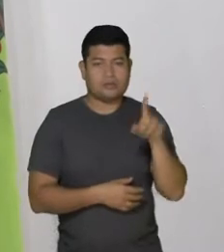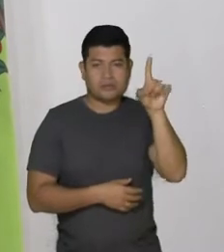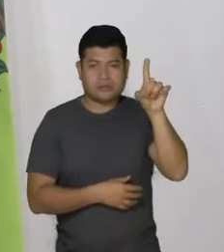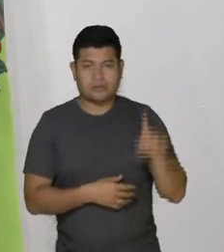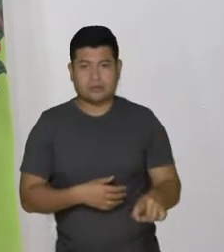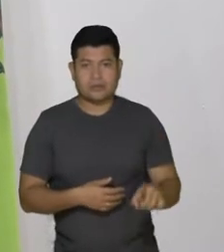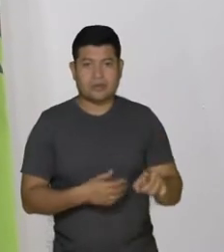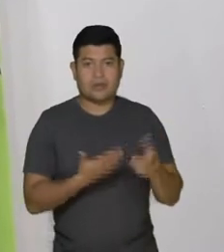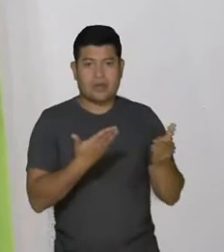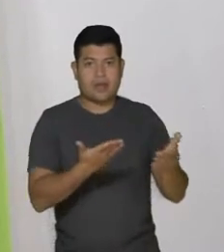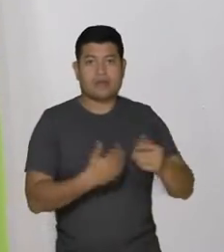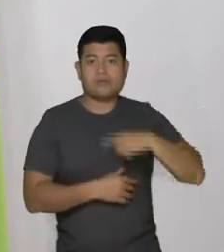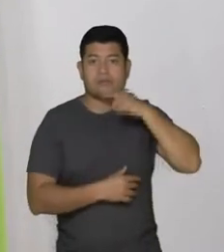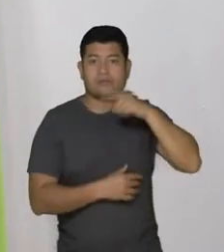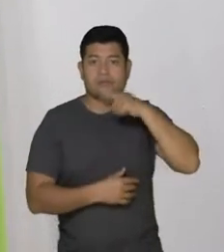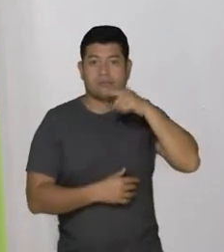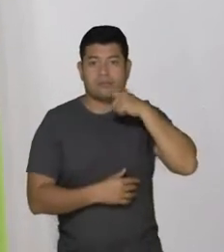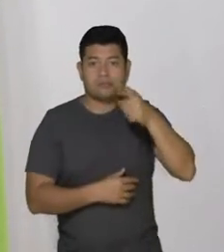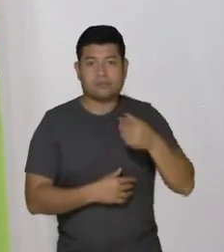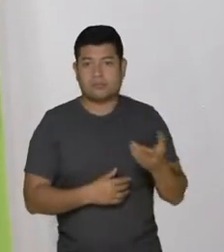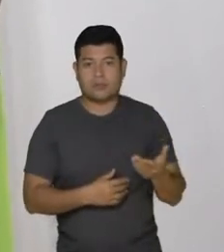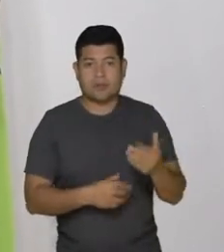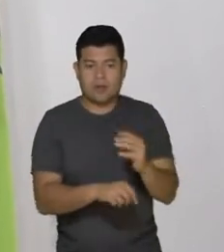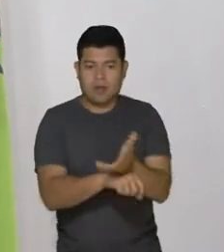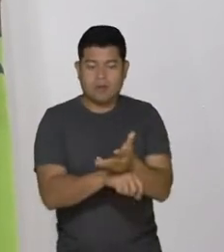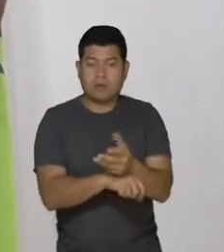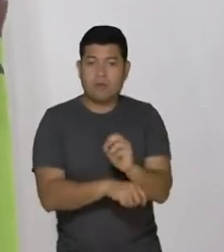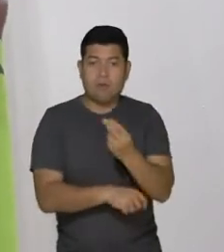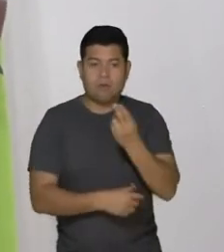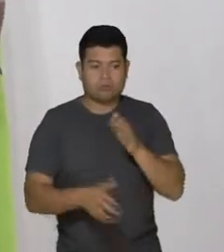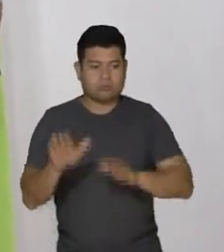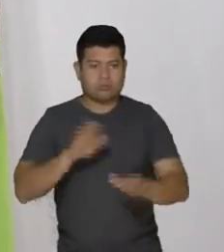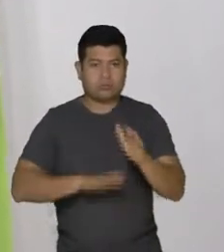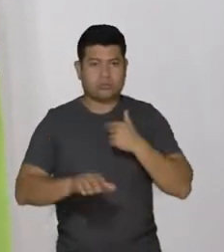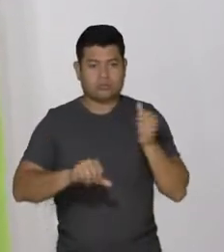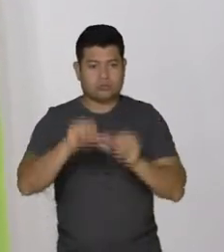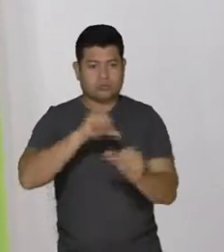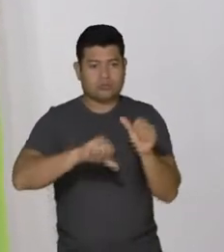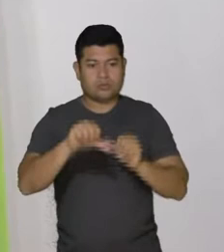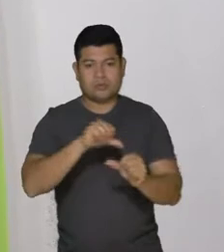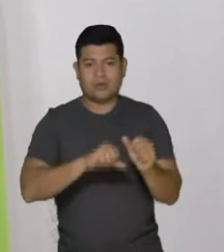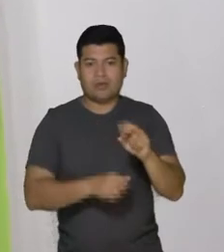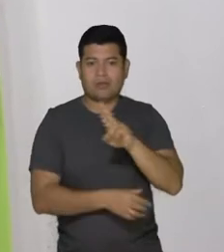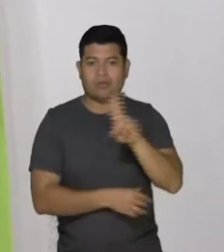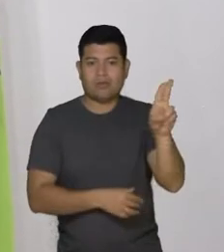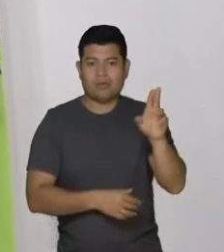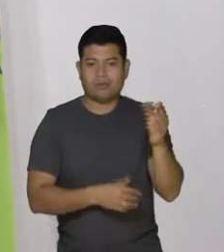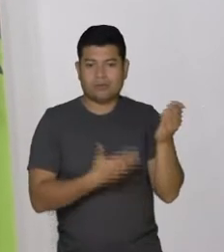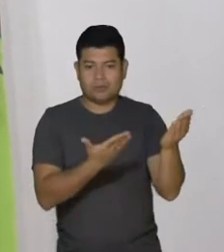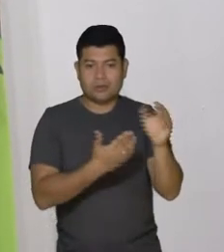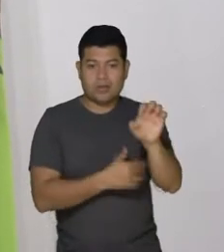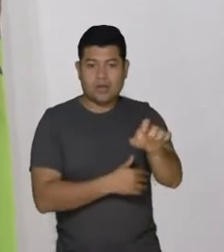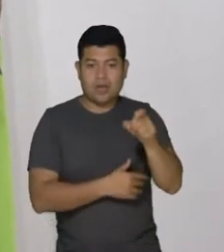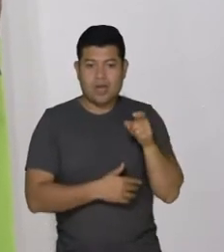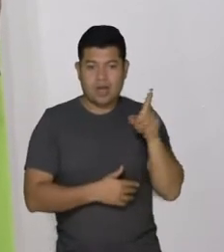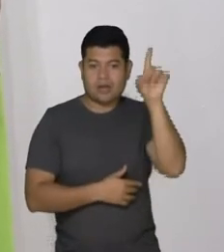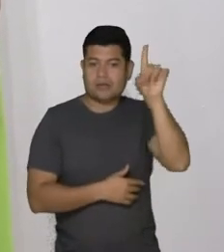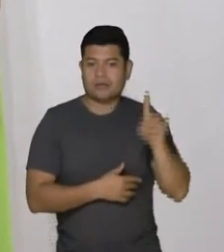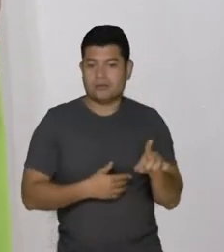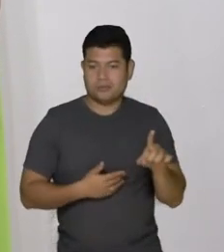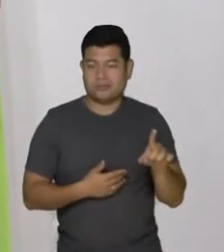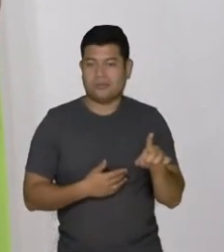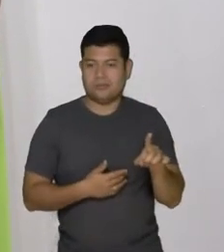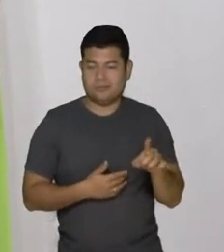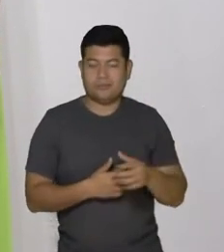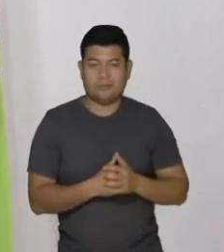tiveram a possibilidade e a pressa ou cuidado de trocar o nome dos Reis diretores finalmente o que mais me chama a